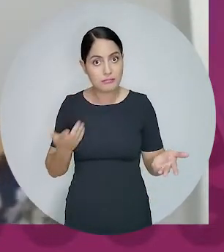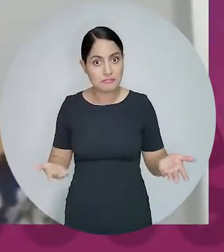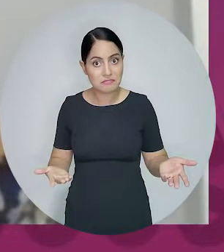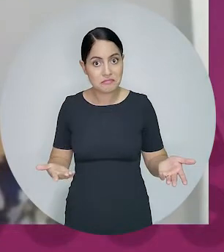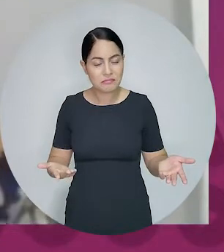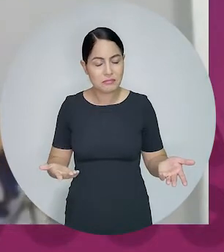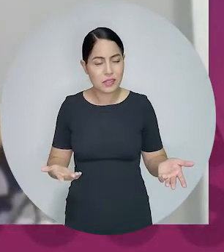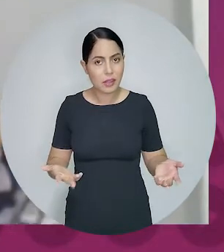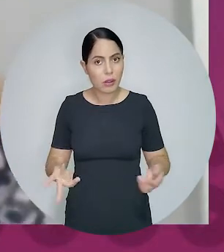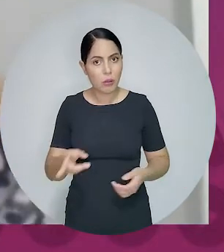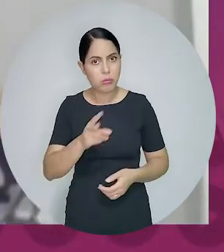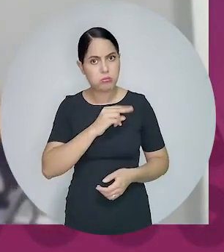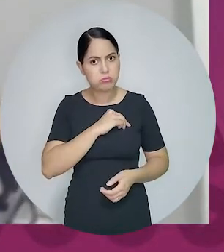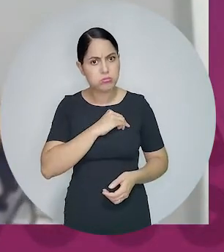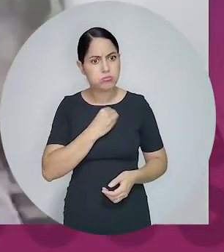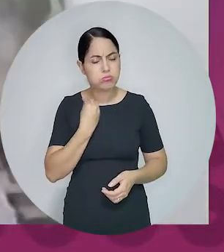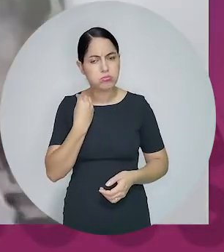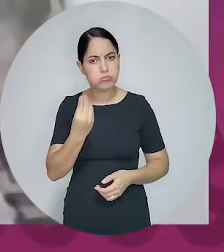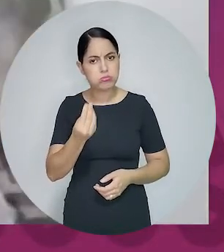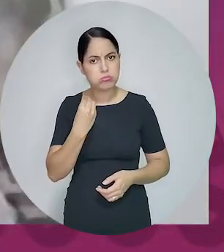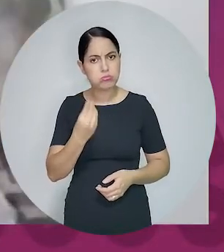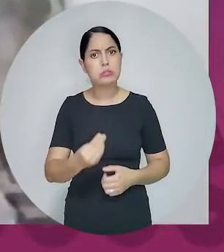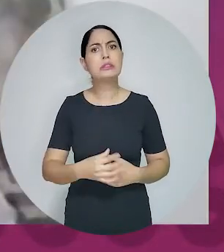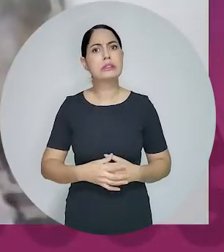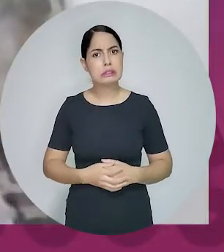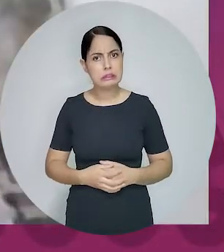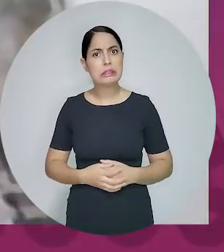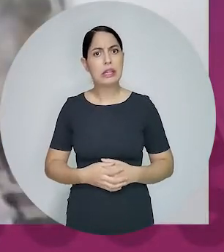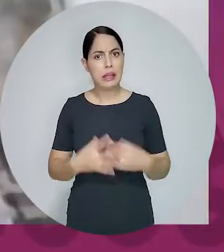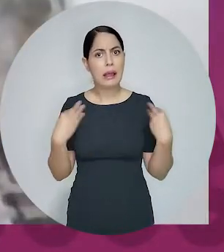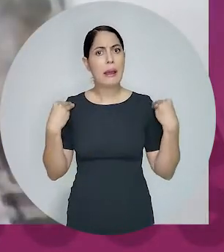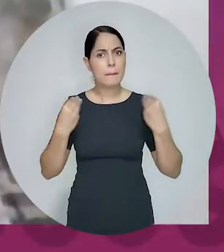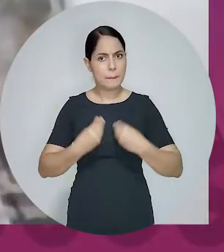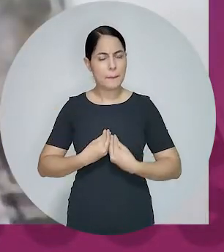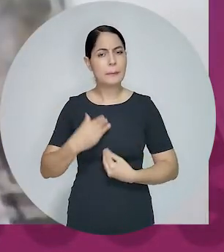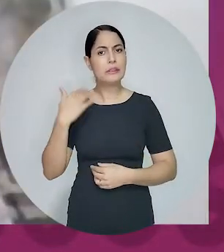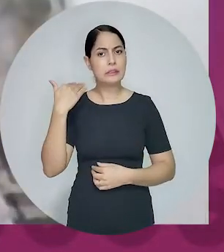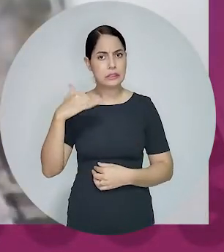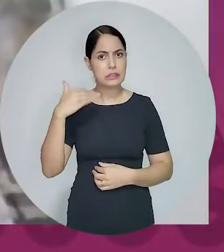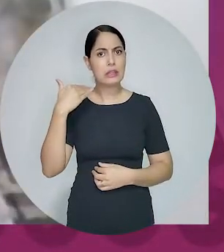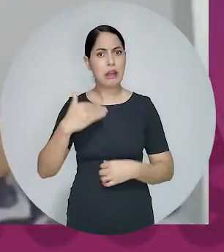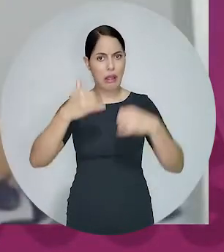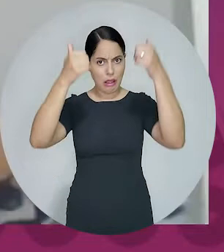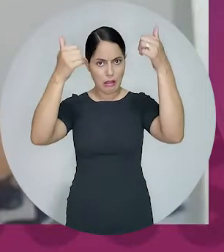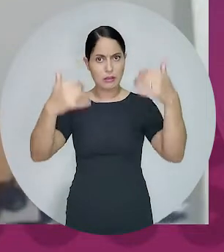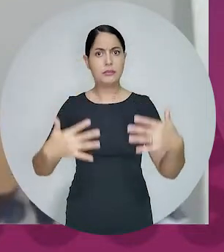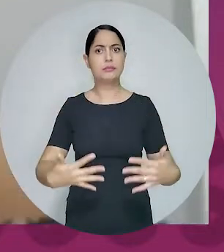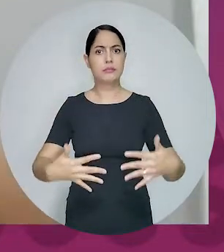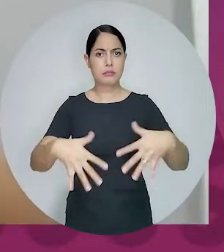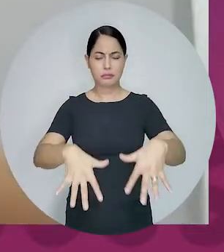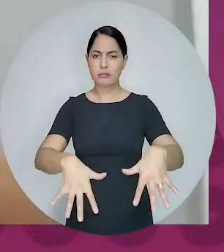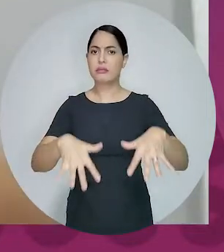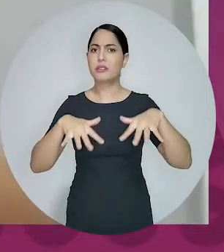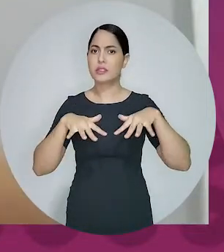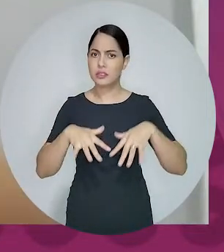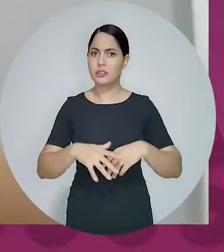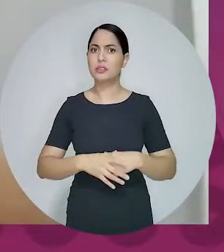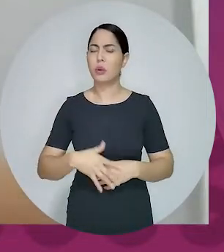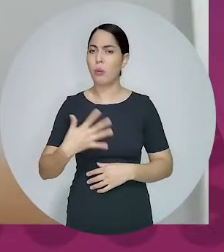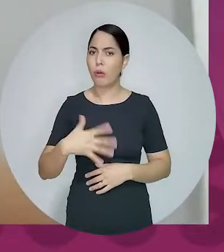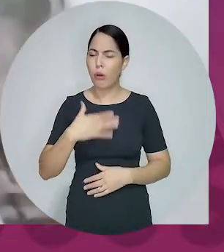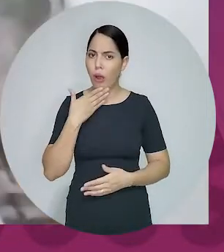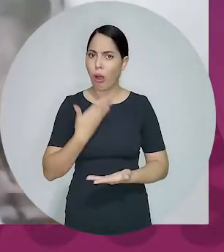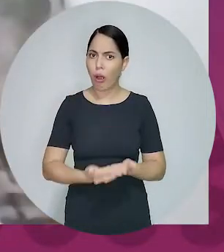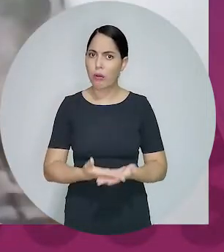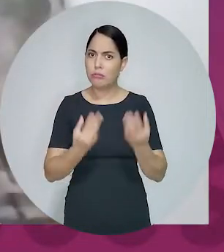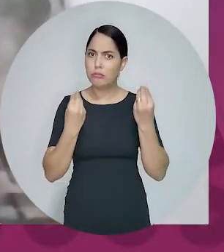Olha que incrível. Situação. Essa incrível, passagem, né? essa colocação da ministra Carmen, eu me recordo quando ela fez essa exposição no plenário,